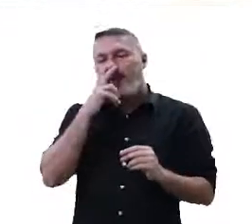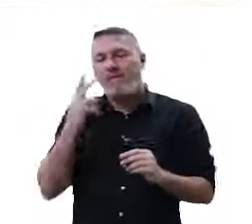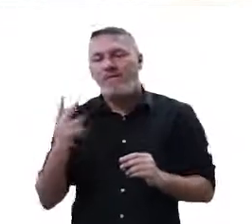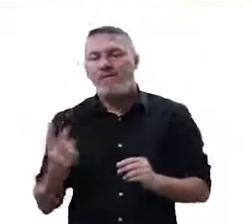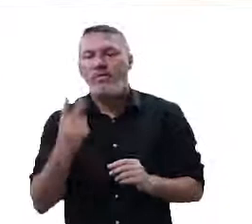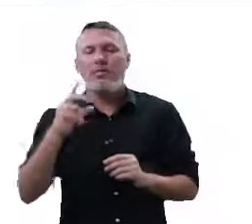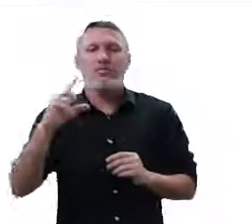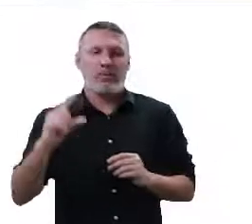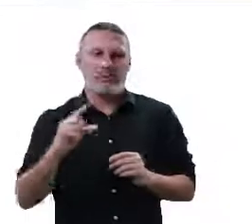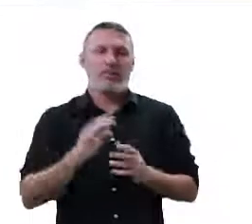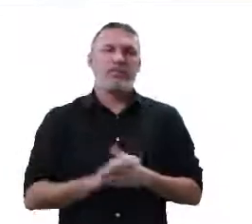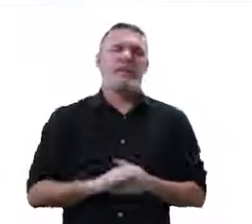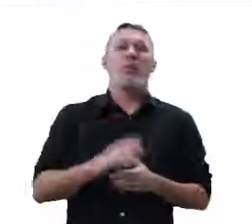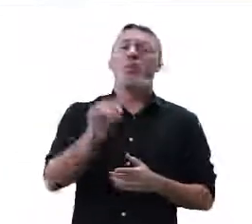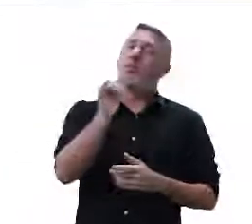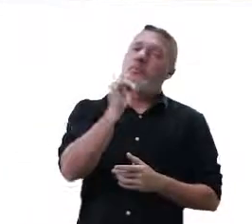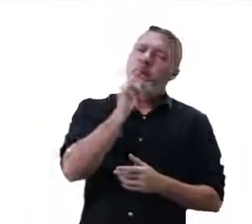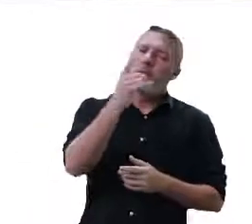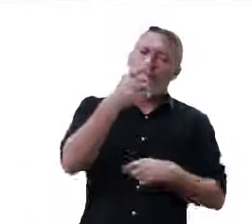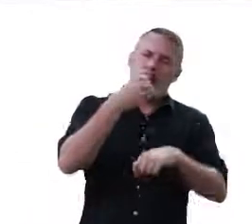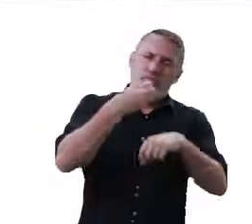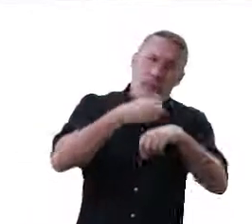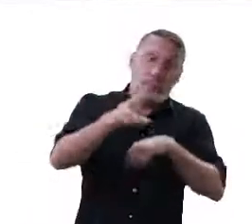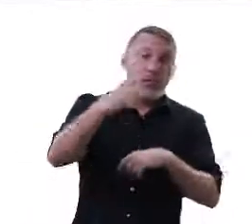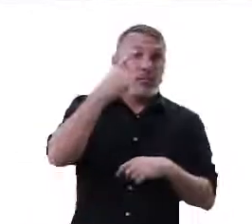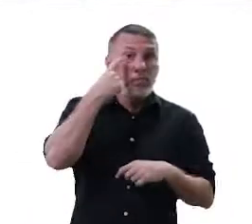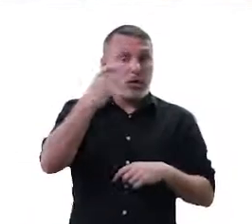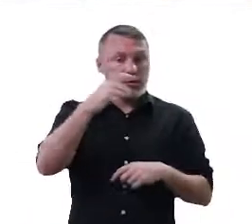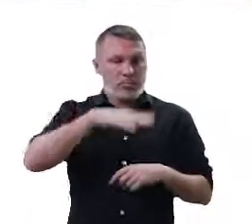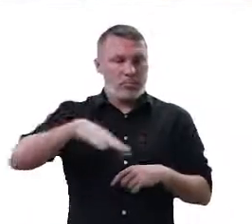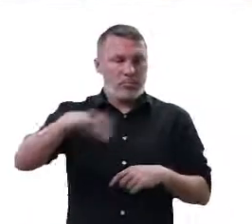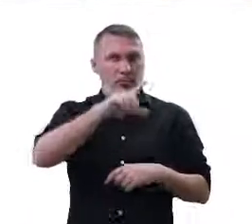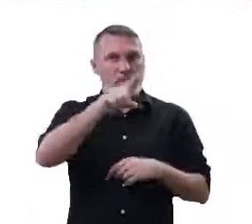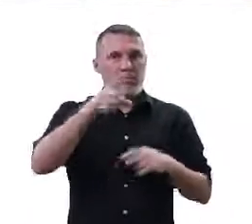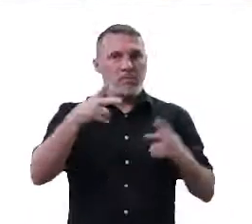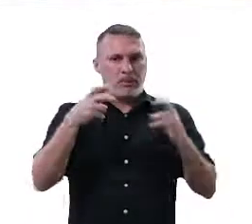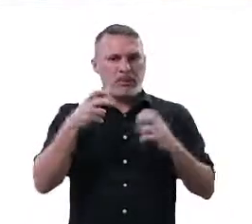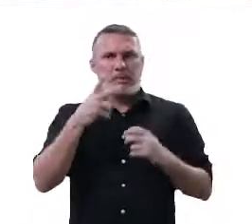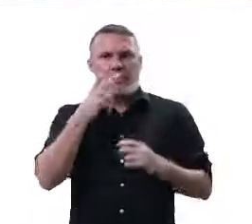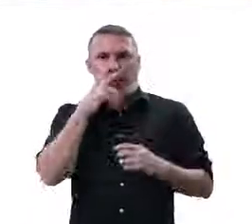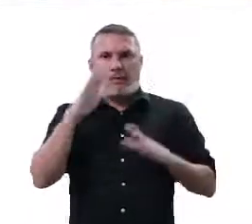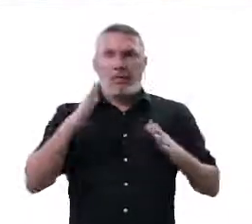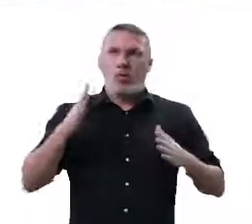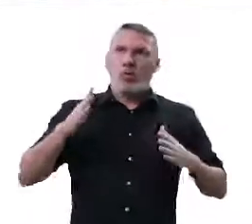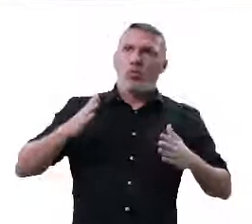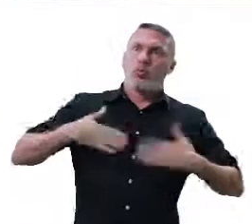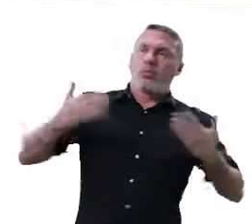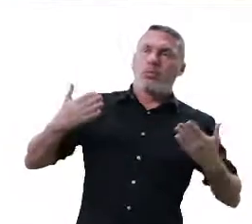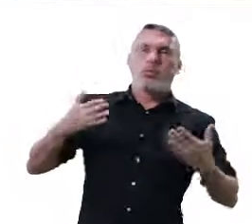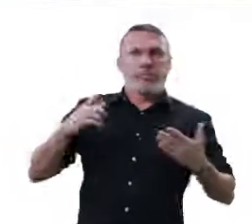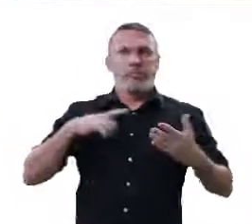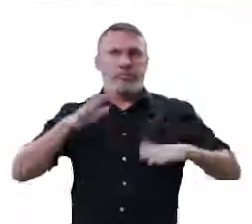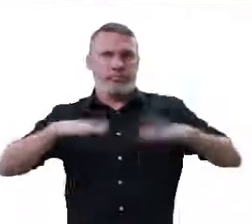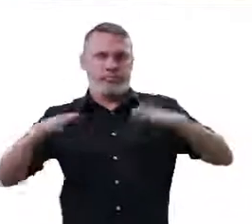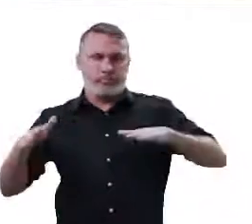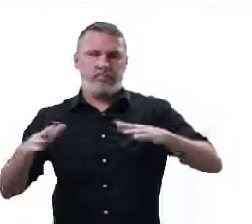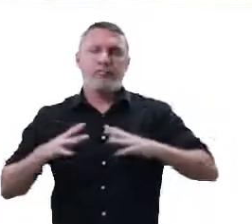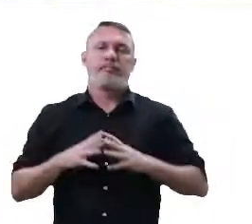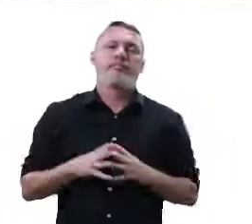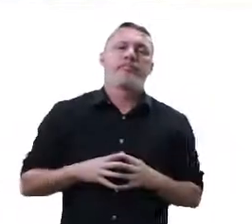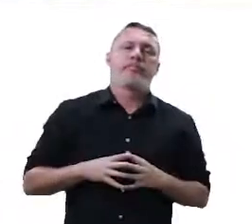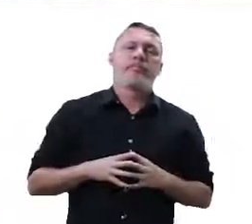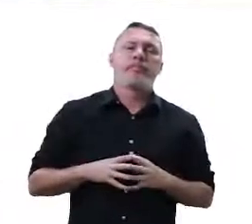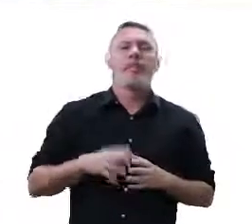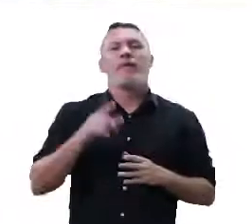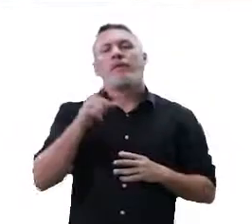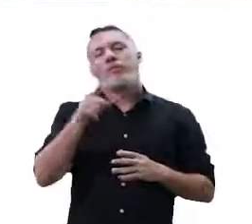hoje você, por exemplo, vou dar um exemplo muito interessante em relação a isso, que aí causa até espanto em muita